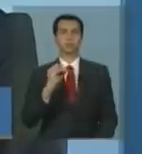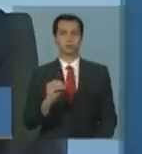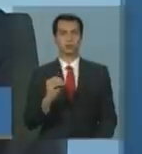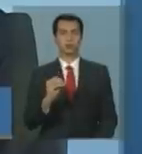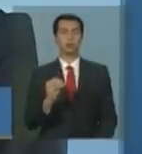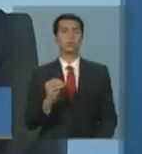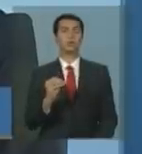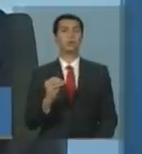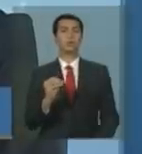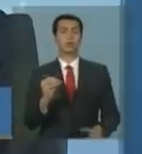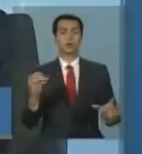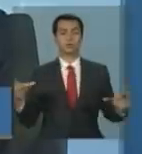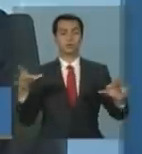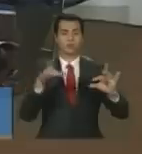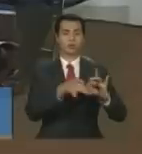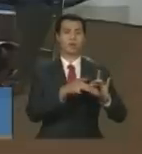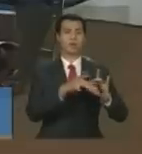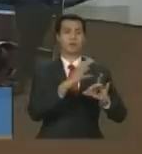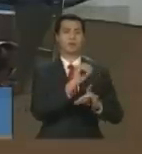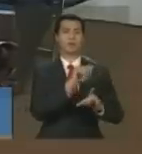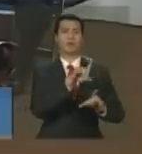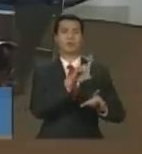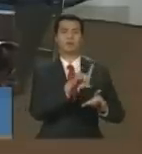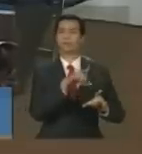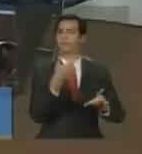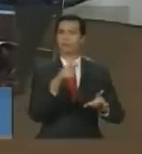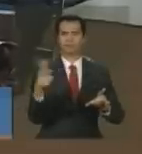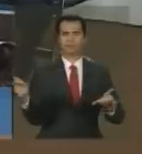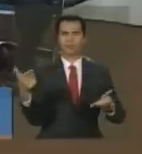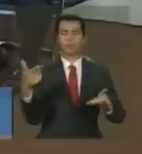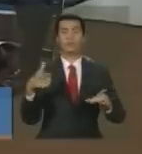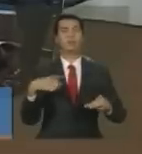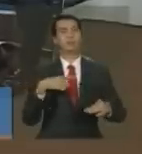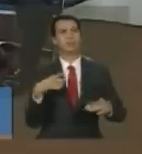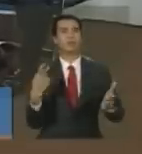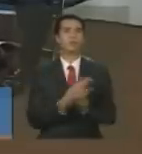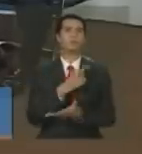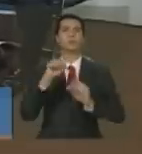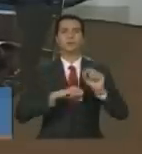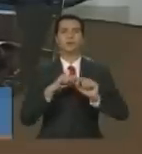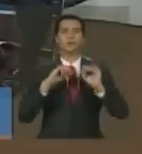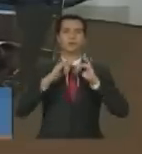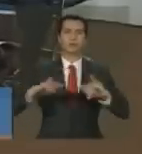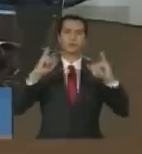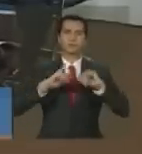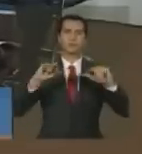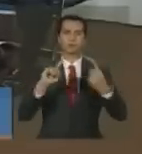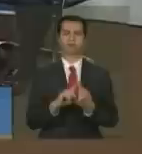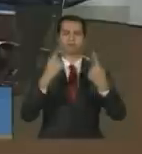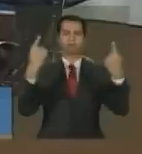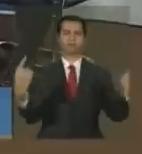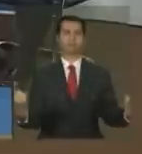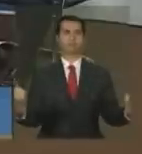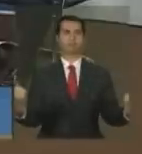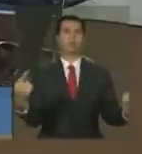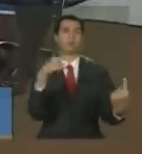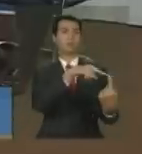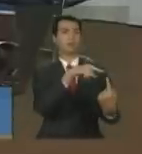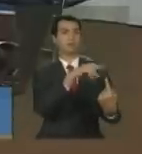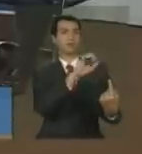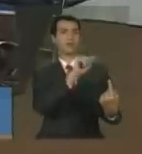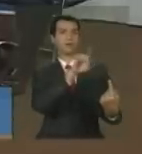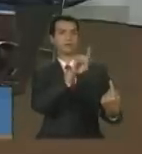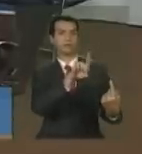cadastro. Então, nós acabávamos gerando uma duplicidade de informações, né? Então, nós tínhamos o Cadastro Nacional do SUAS de um